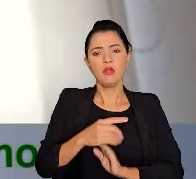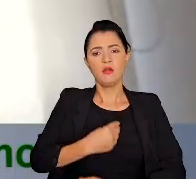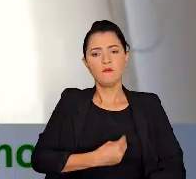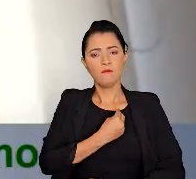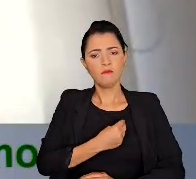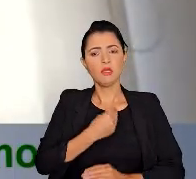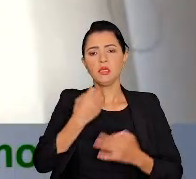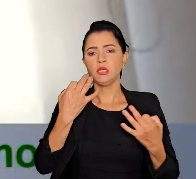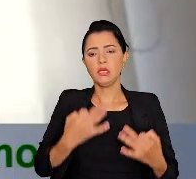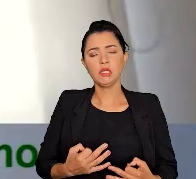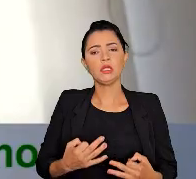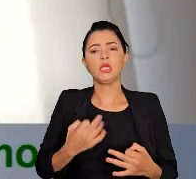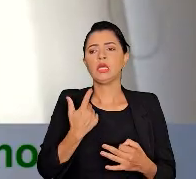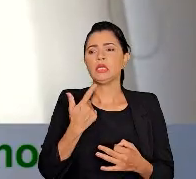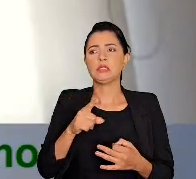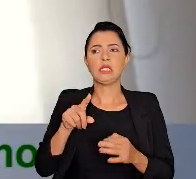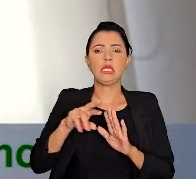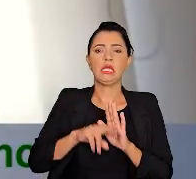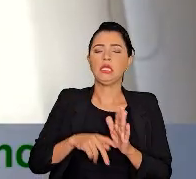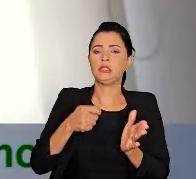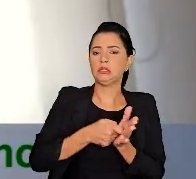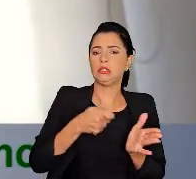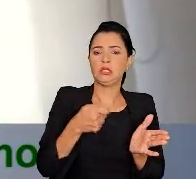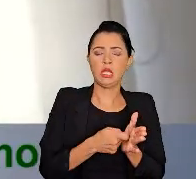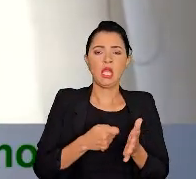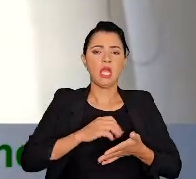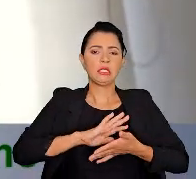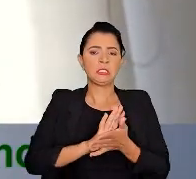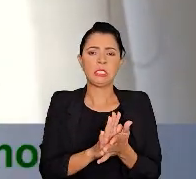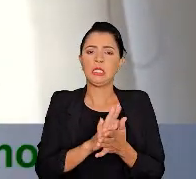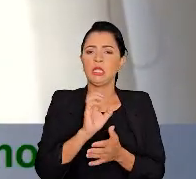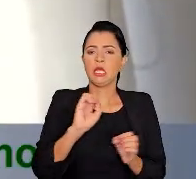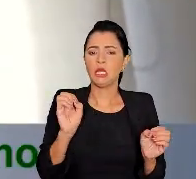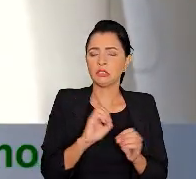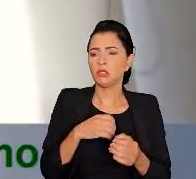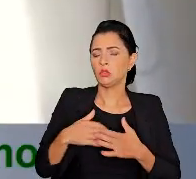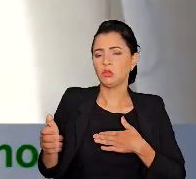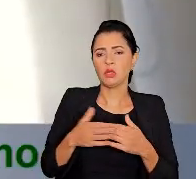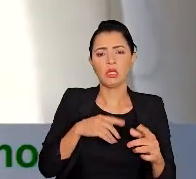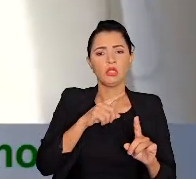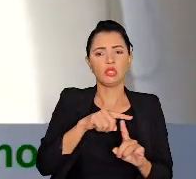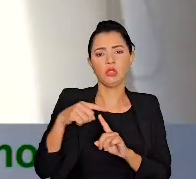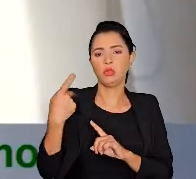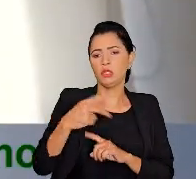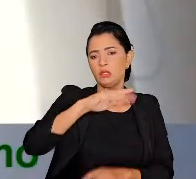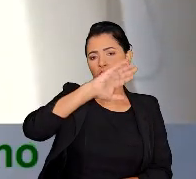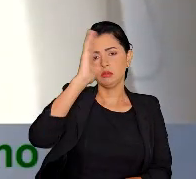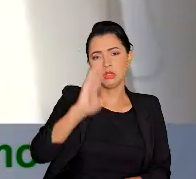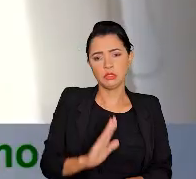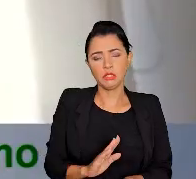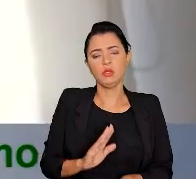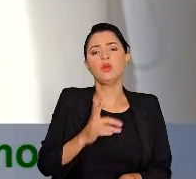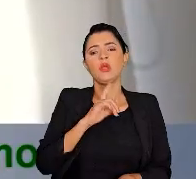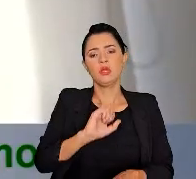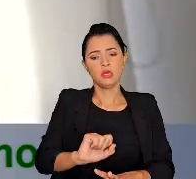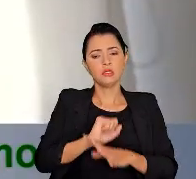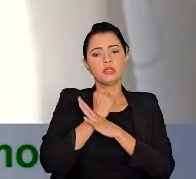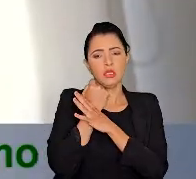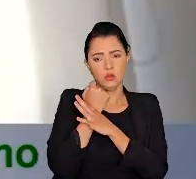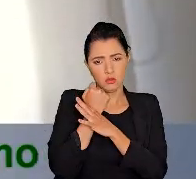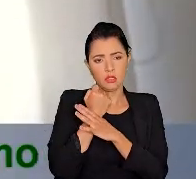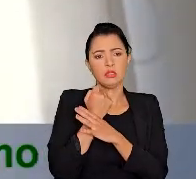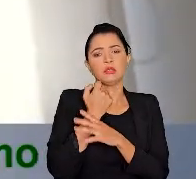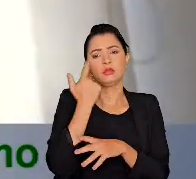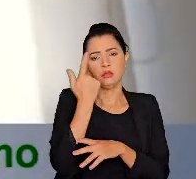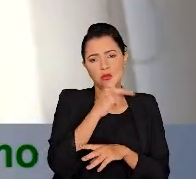sem restrições ou discriminações de qualquer natureza no Brasil e a segurança dos seus